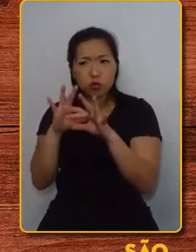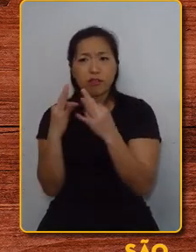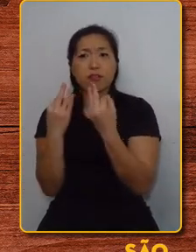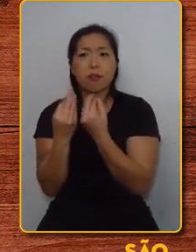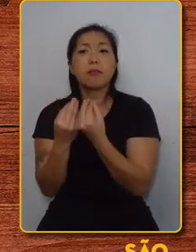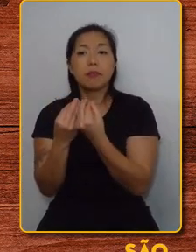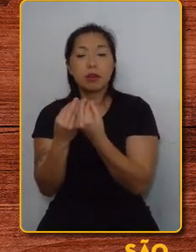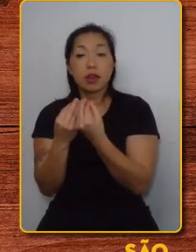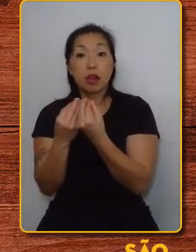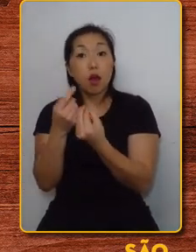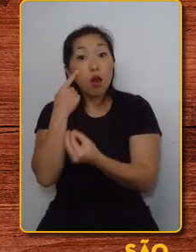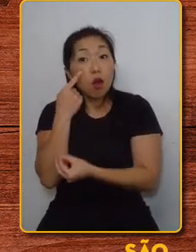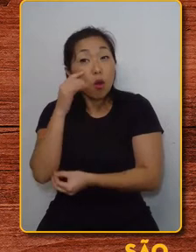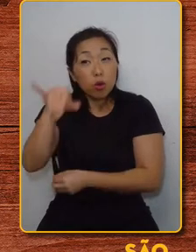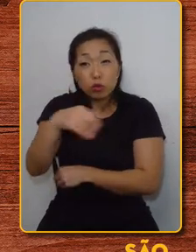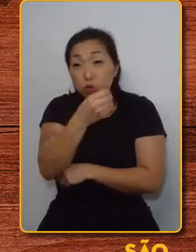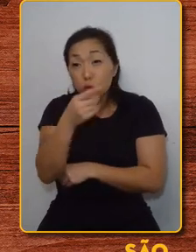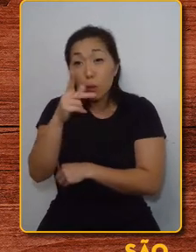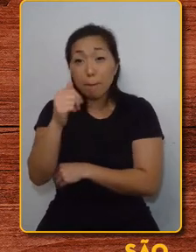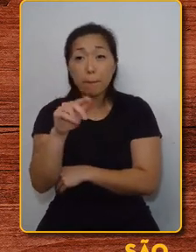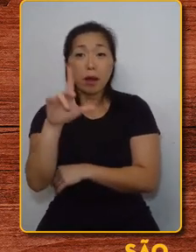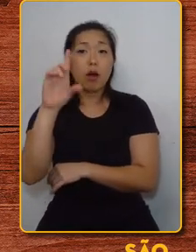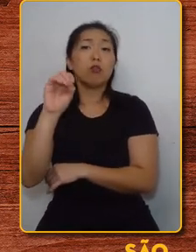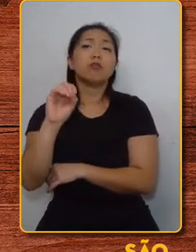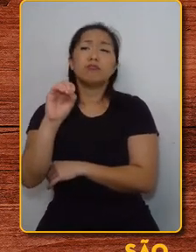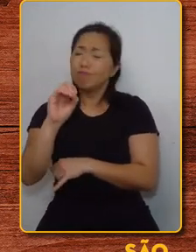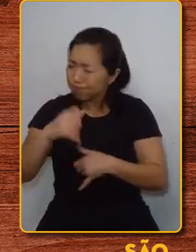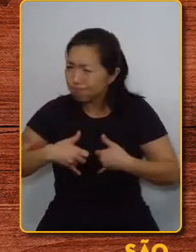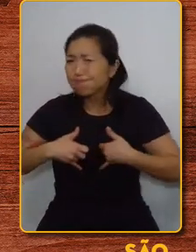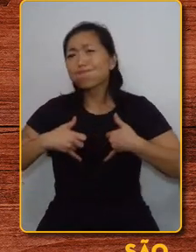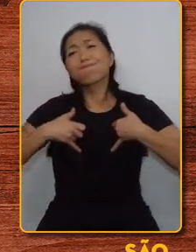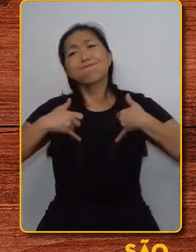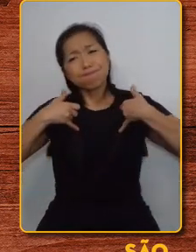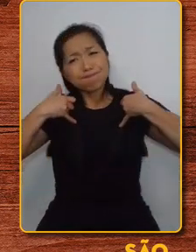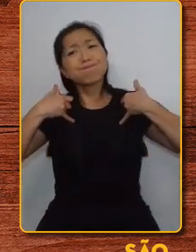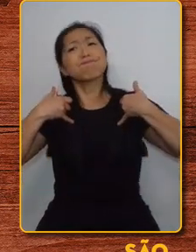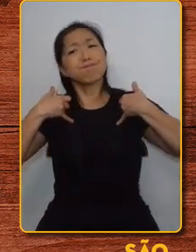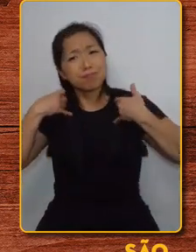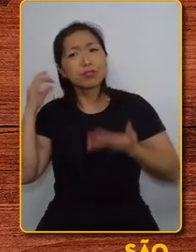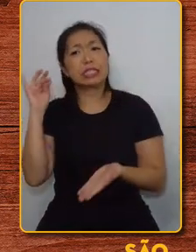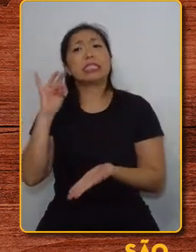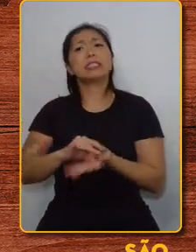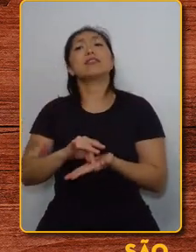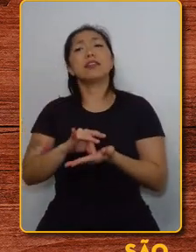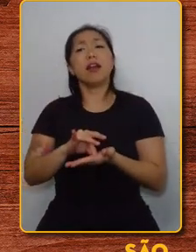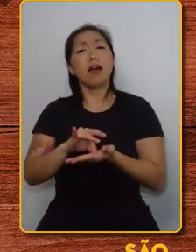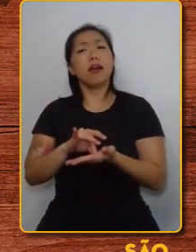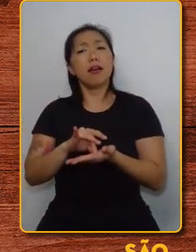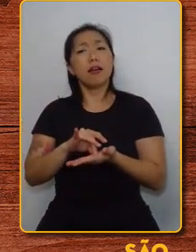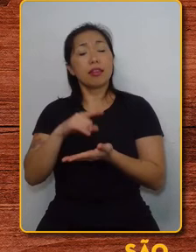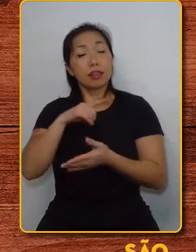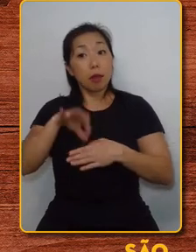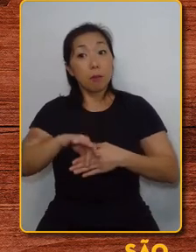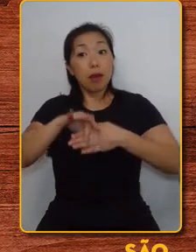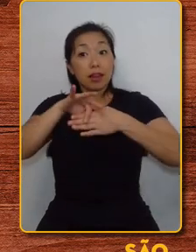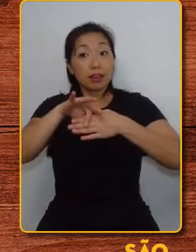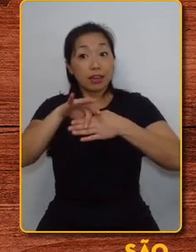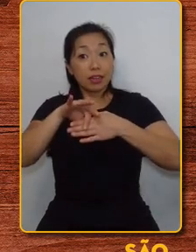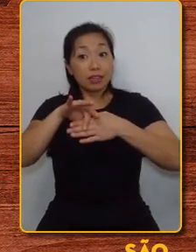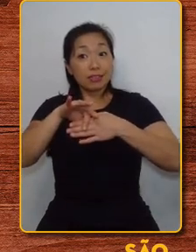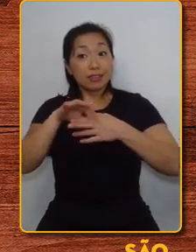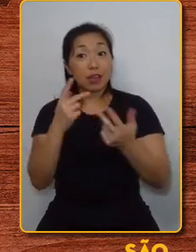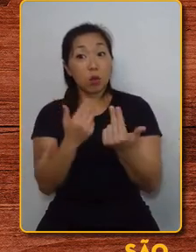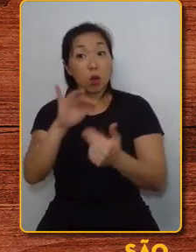gente. Sinceramente, que orgulho, né? Eu tenho o maior orgulho, quer dizer, você tem uma liderança como o João Paulo, que